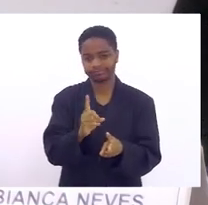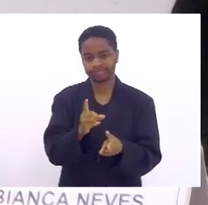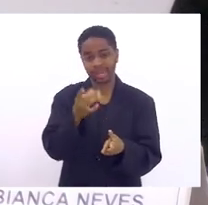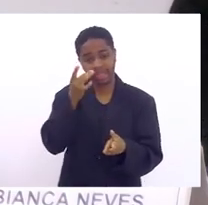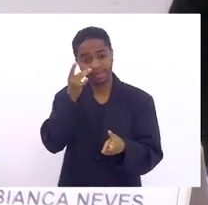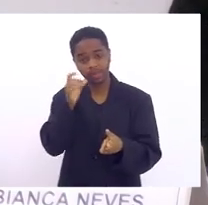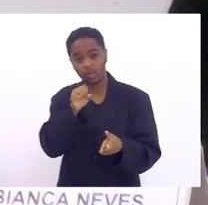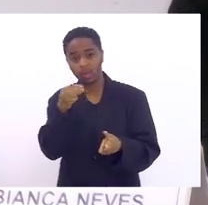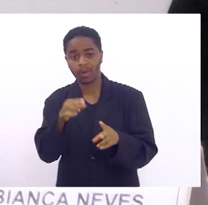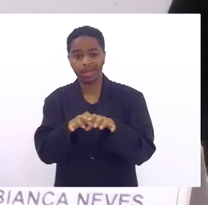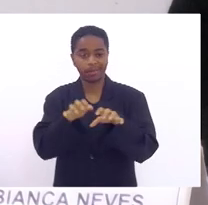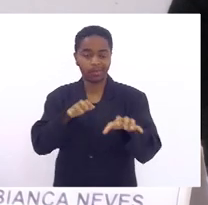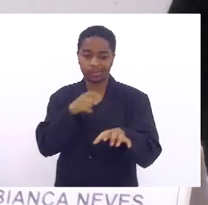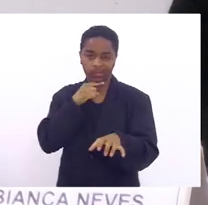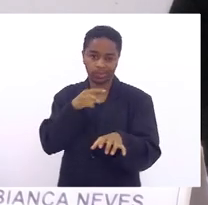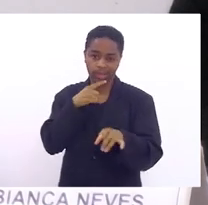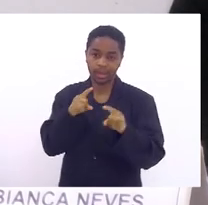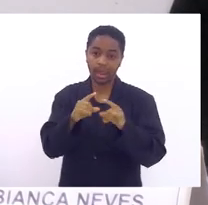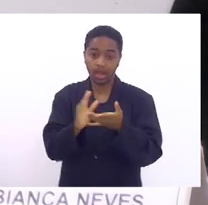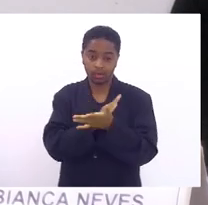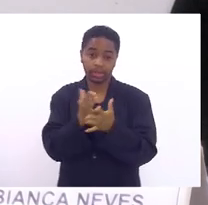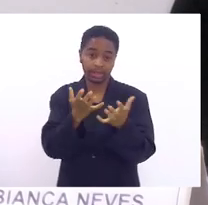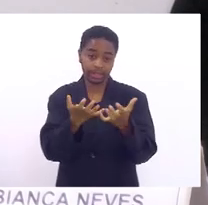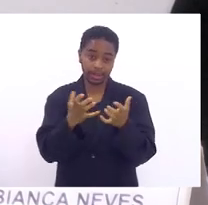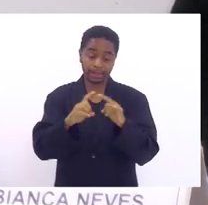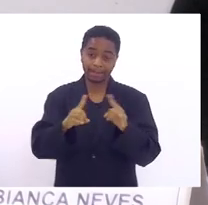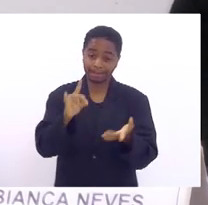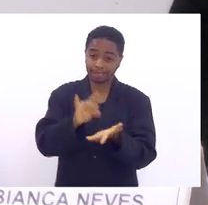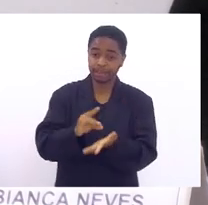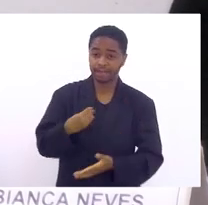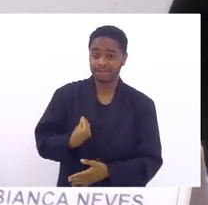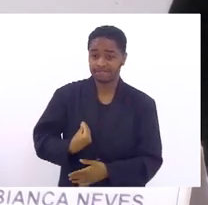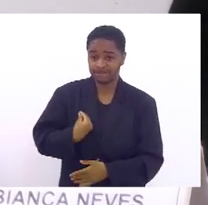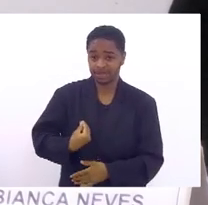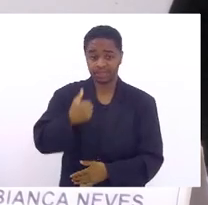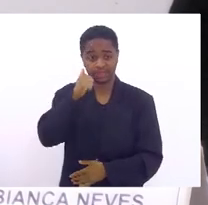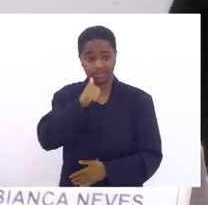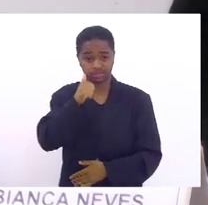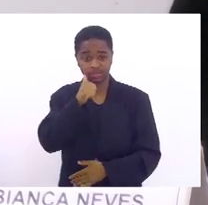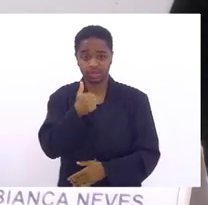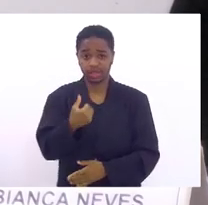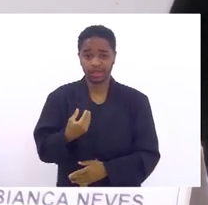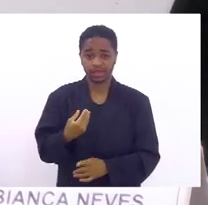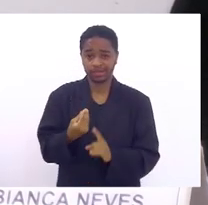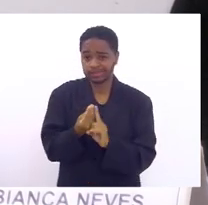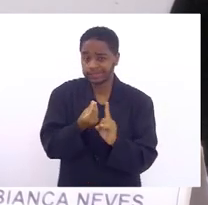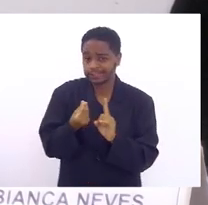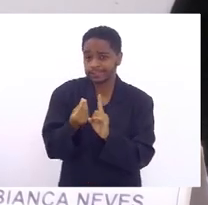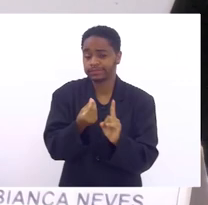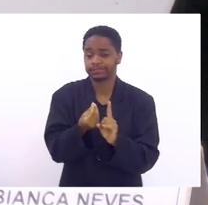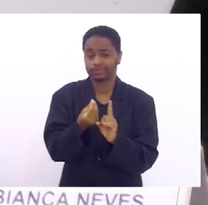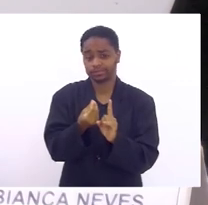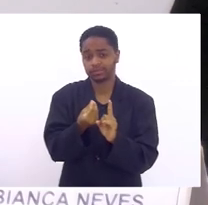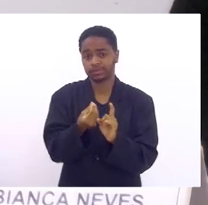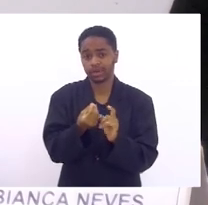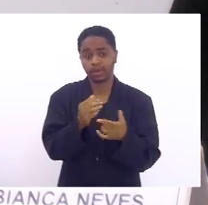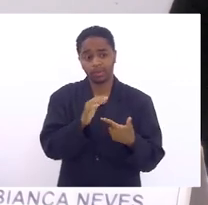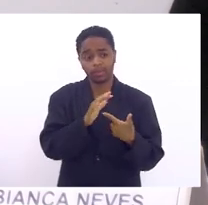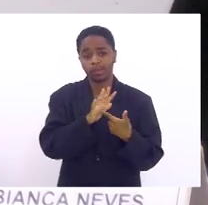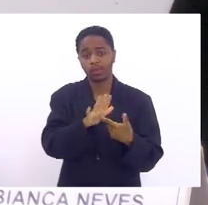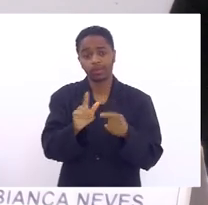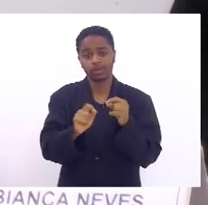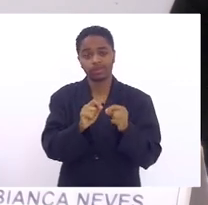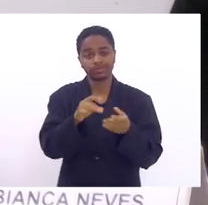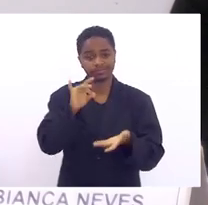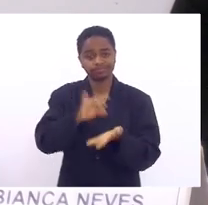remotos muitas queriam mas suas vidas de mulheres em vulnerabilidades diversas surgiram como um